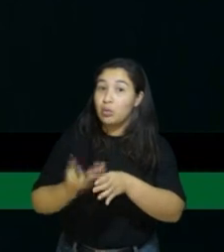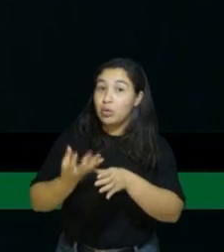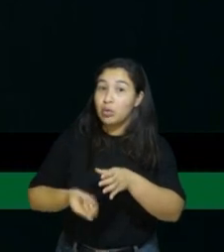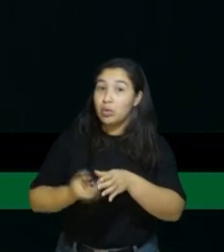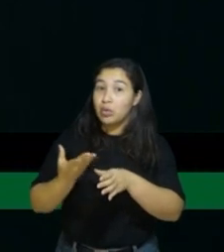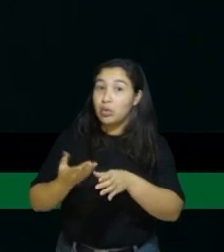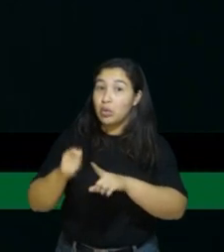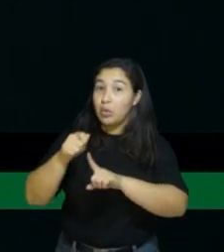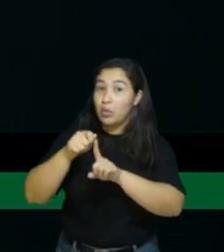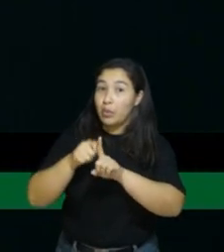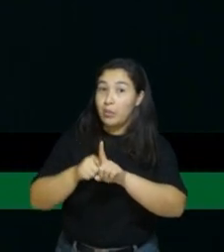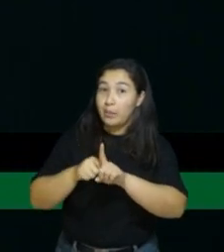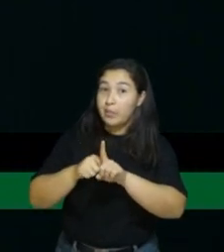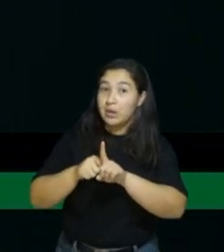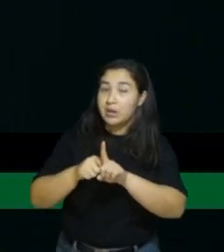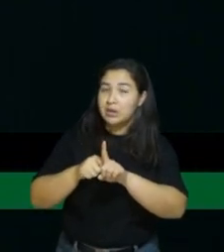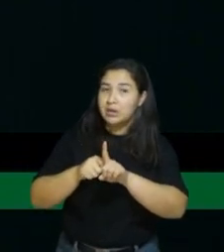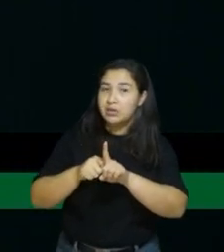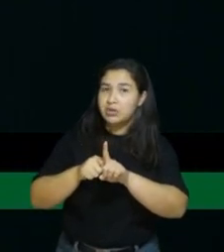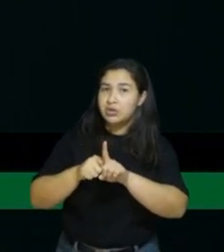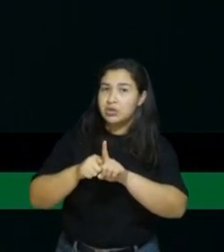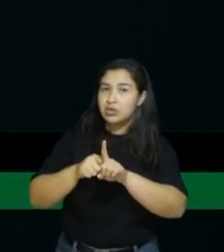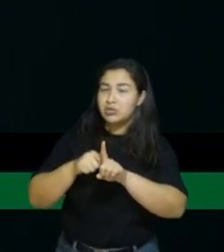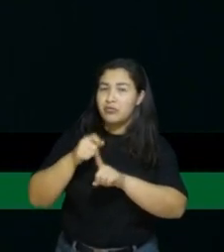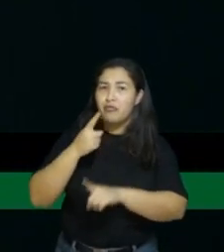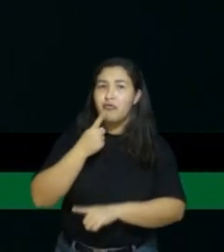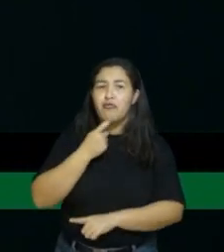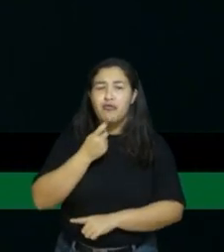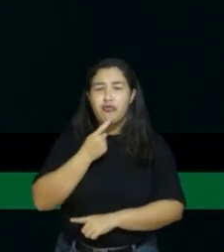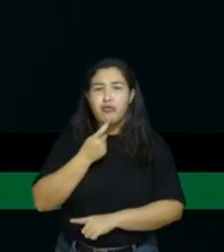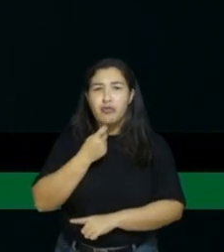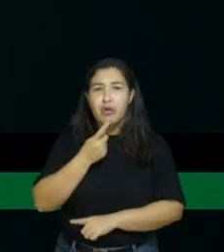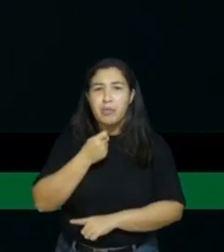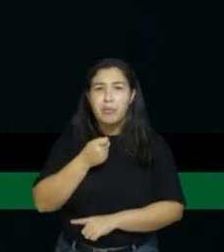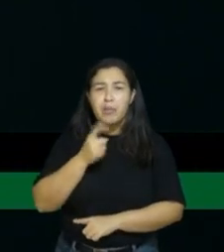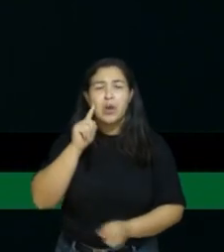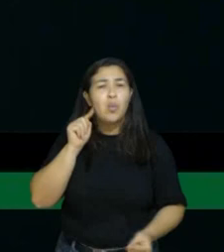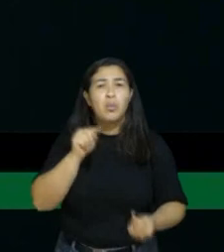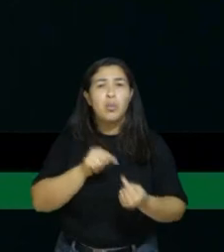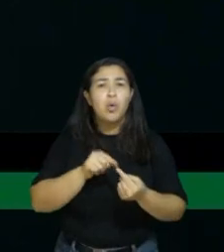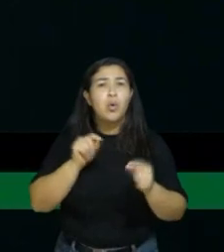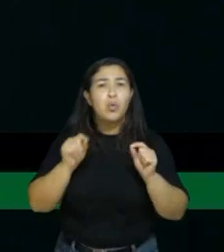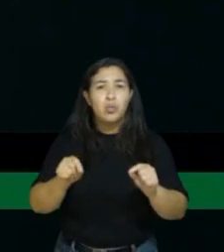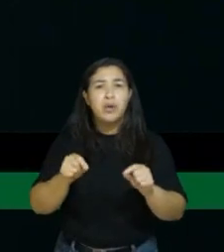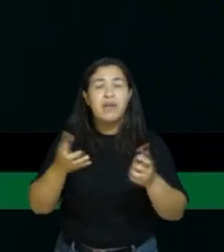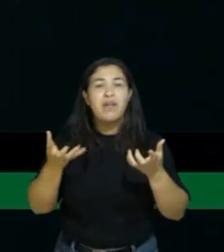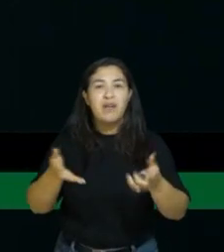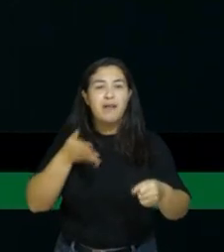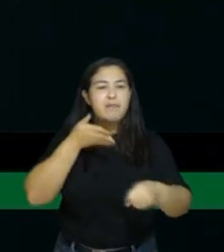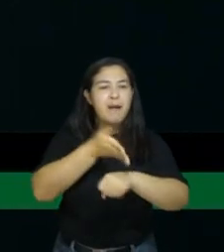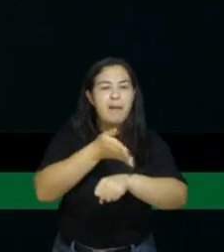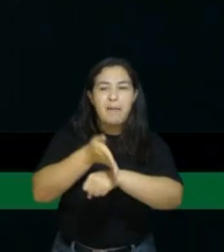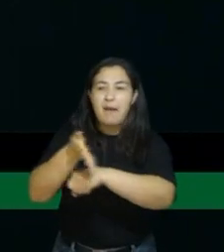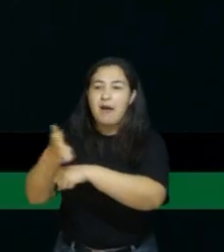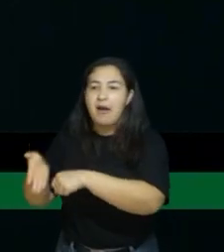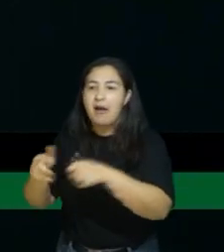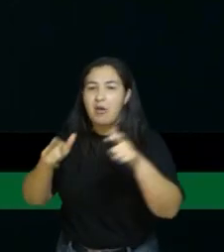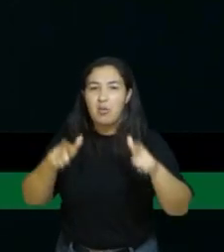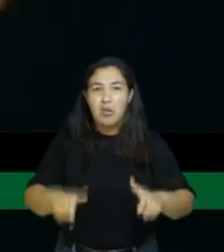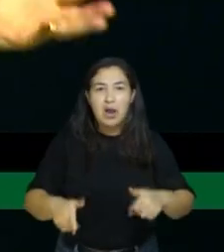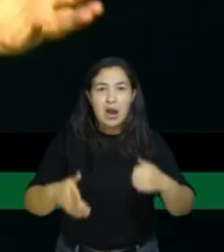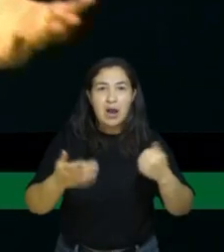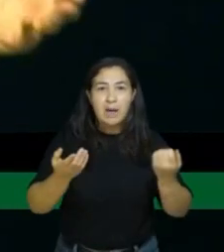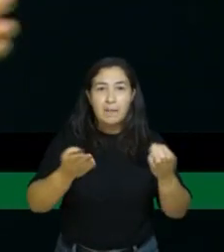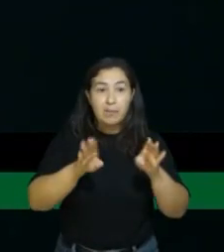vermelho o Abril vermelho cujo objetivo era invadir propriedades privadas e até